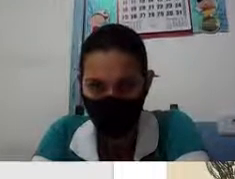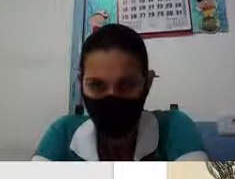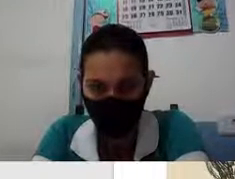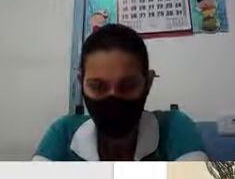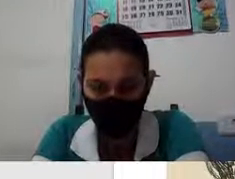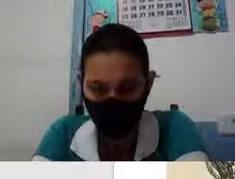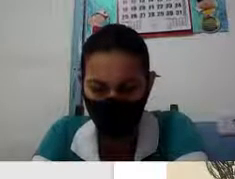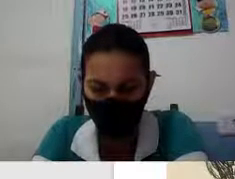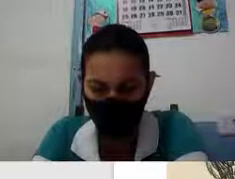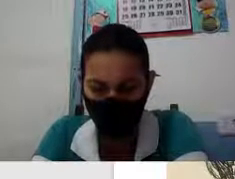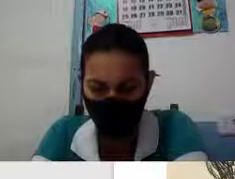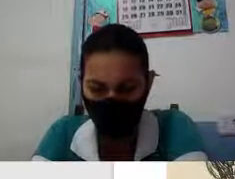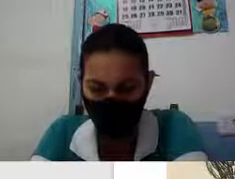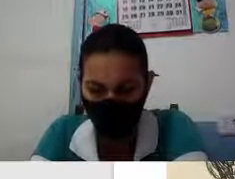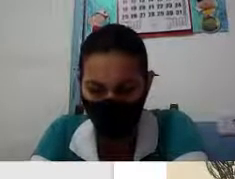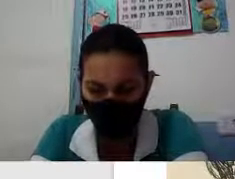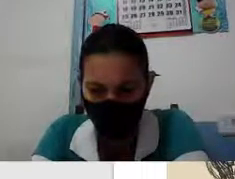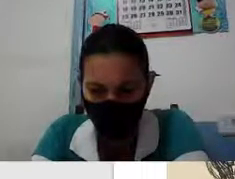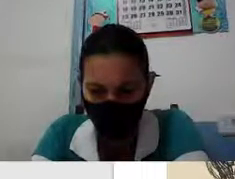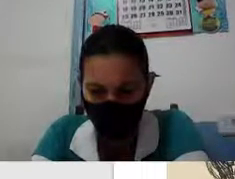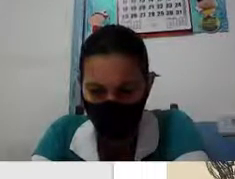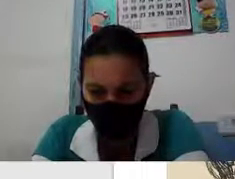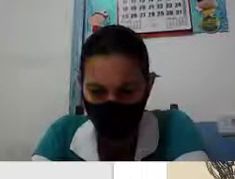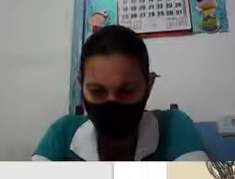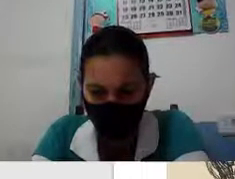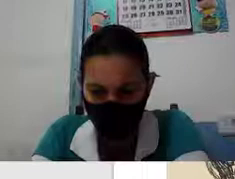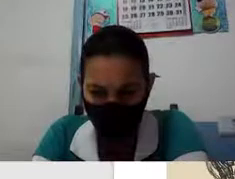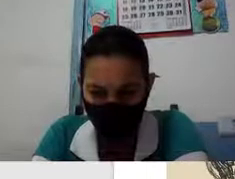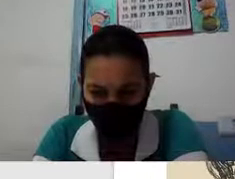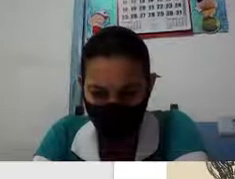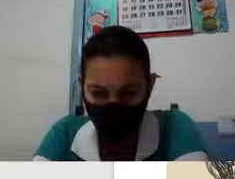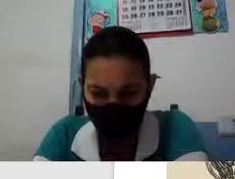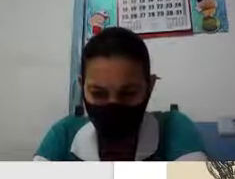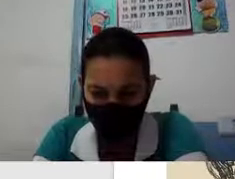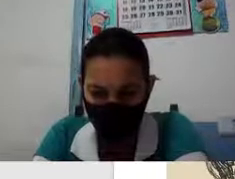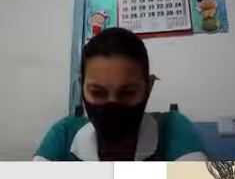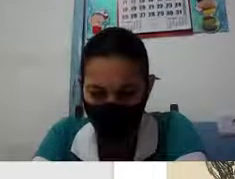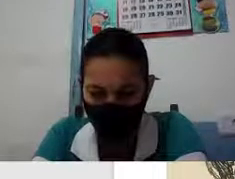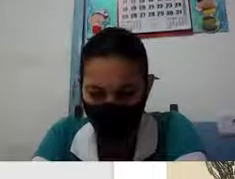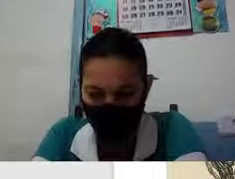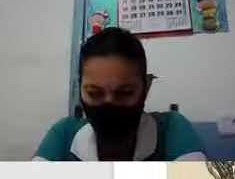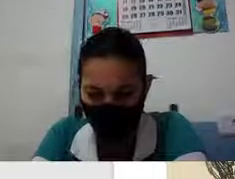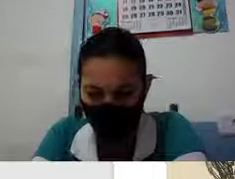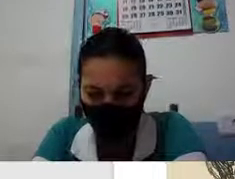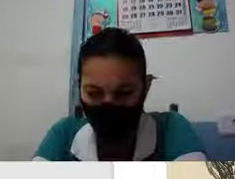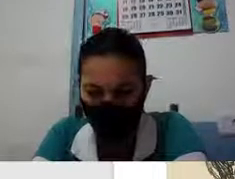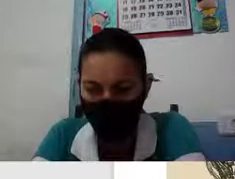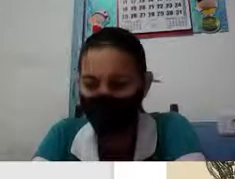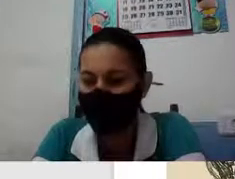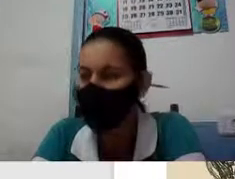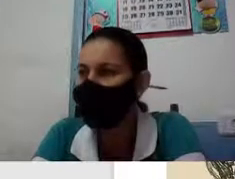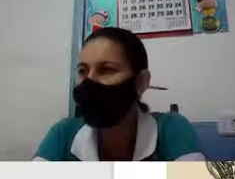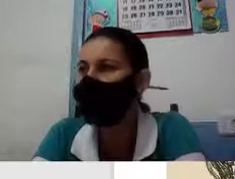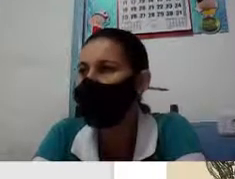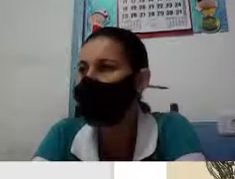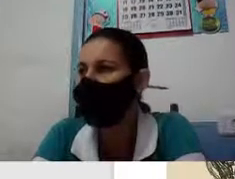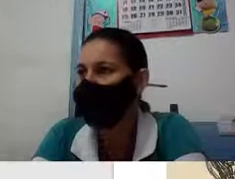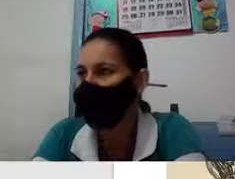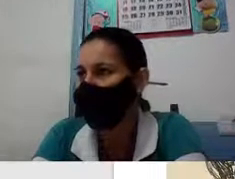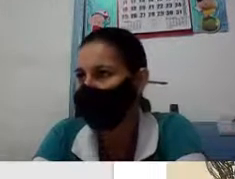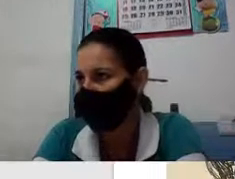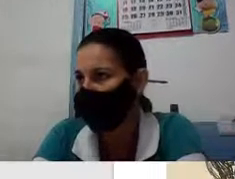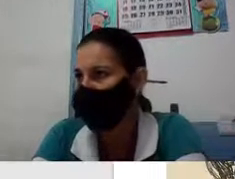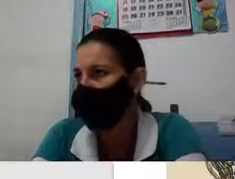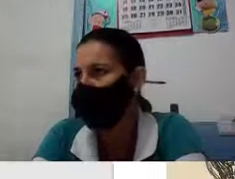Angola. Retorna para o Brasil em 1695, morrendo no ano seguinte, no Recife. É, ele não tinha papas